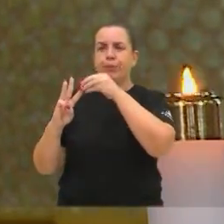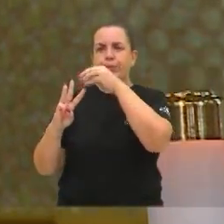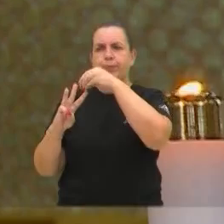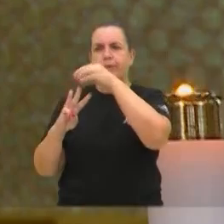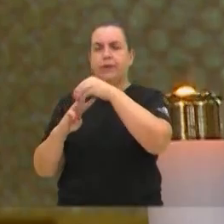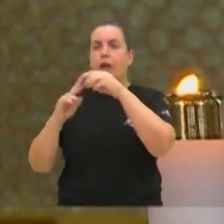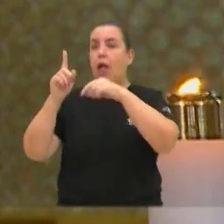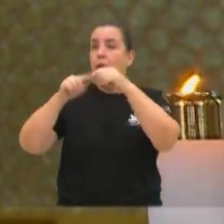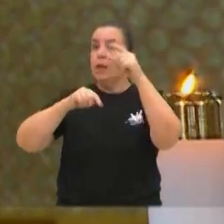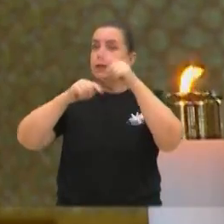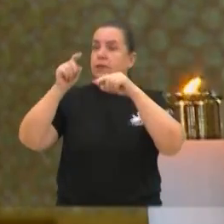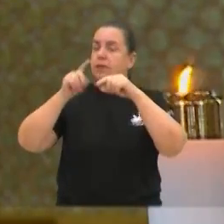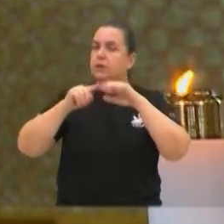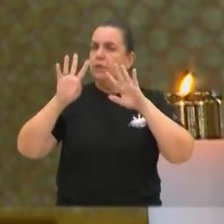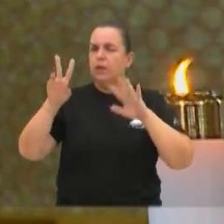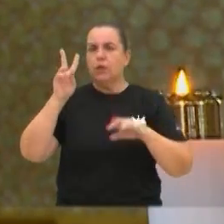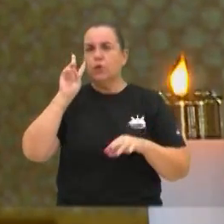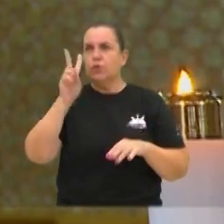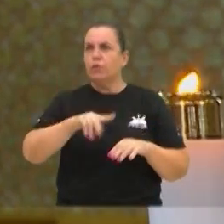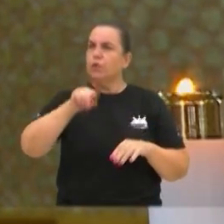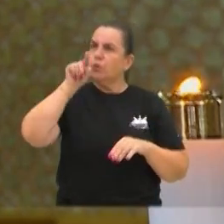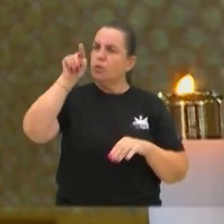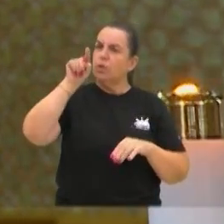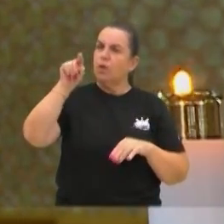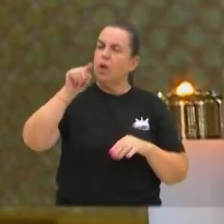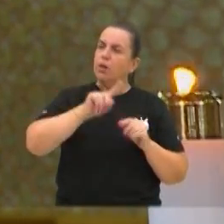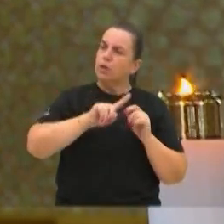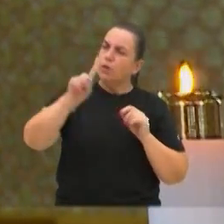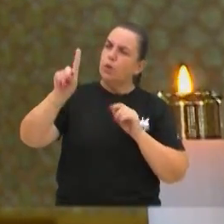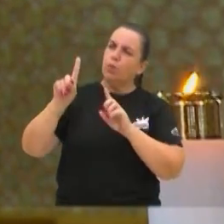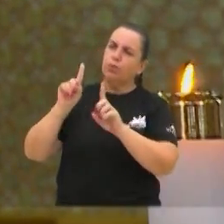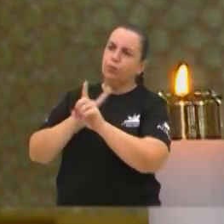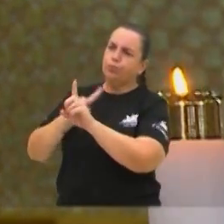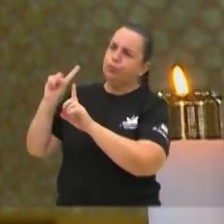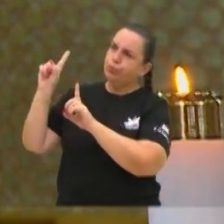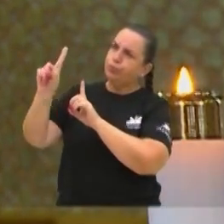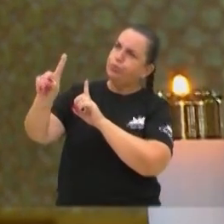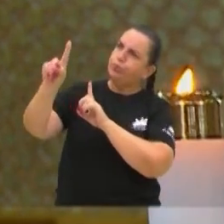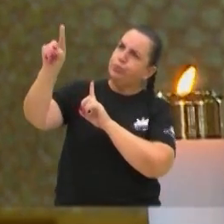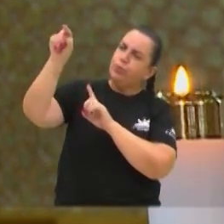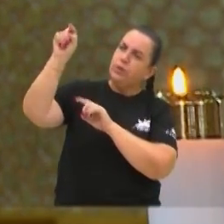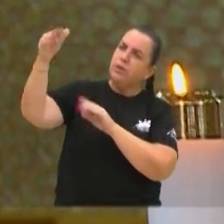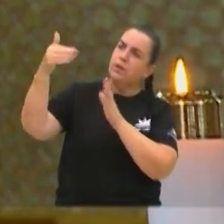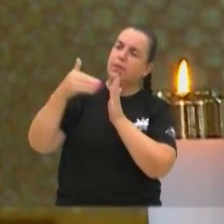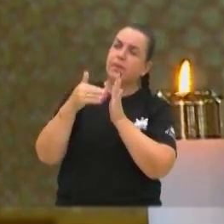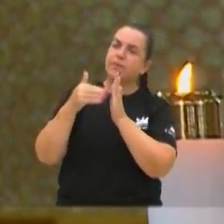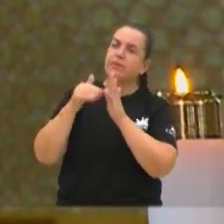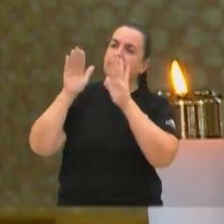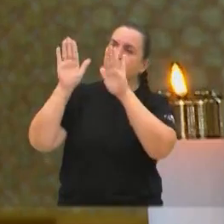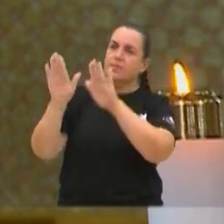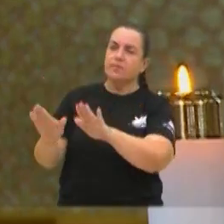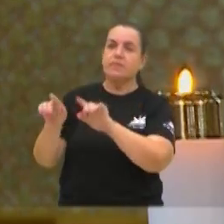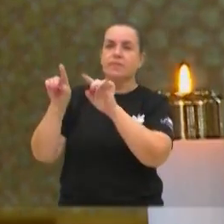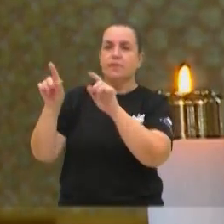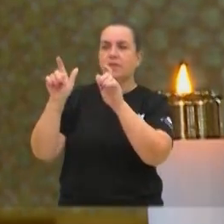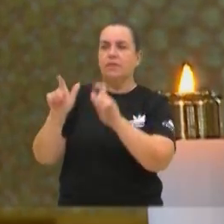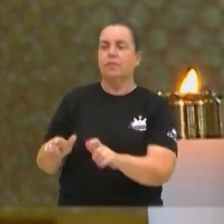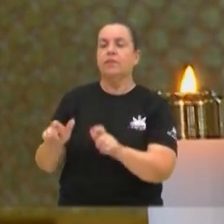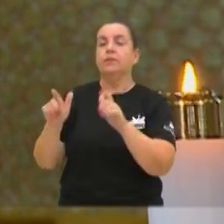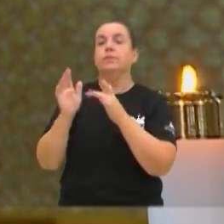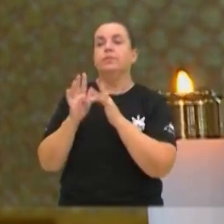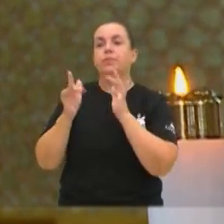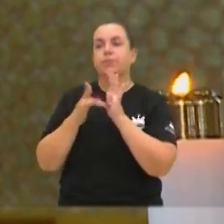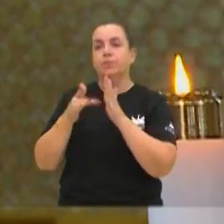estrela que tinham visto no Oriente ia diante deles, até parar sobre o lugar onde estava o